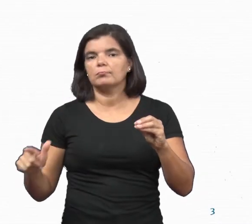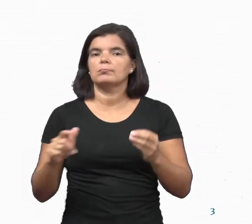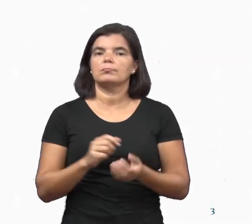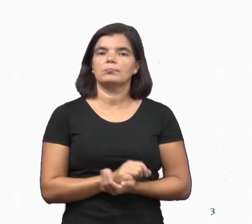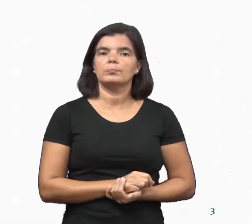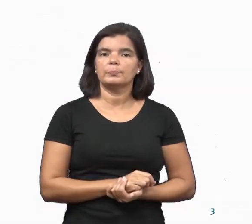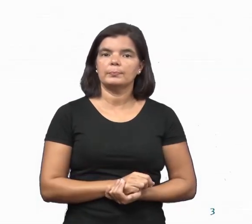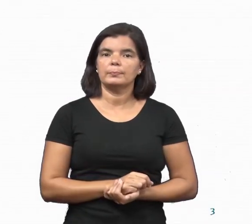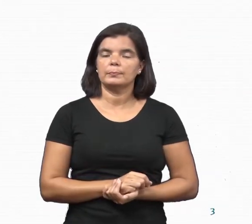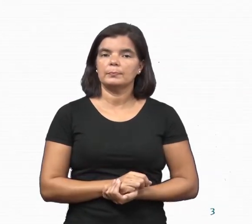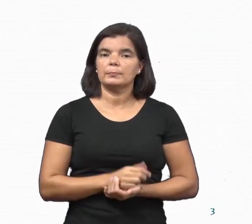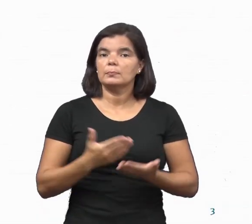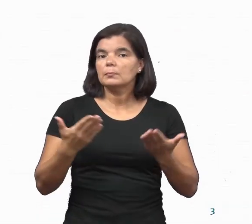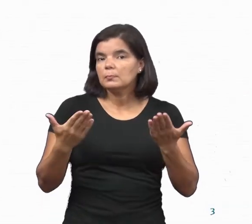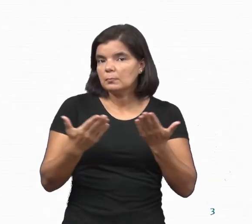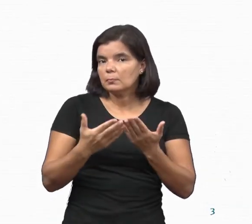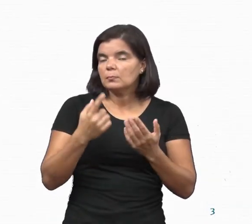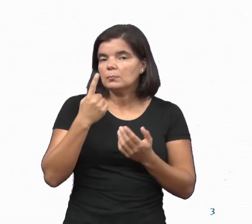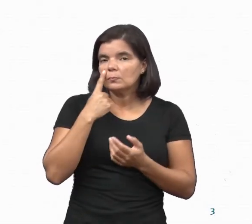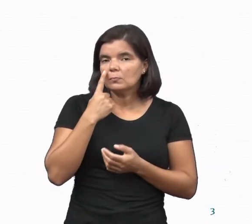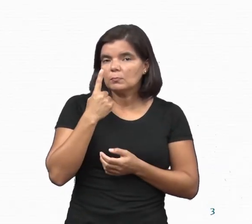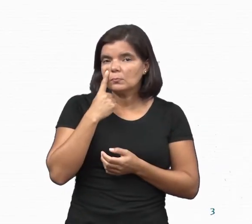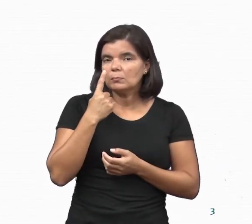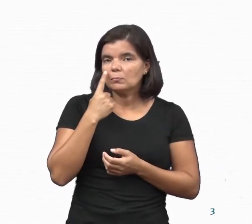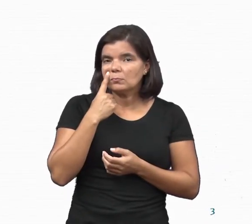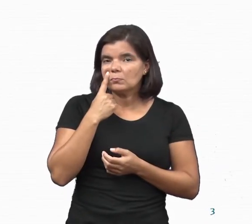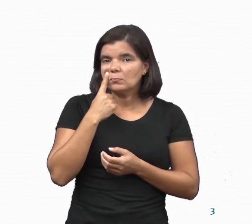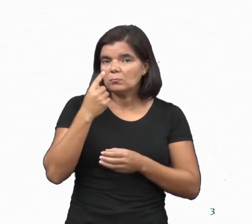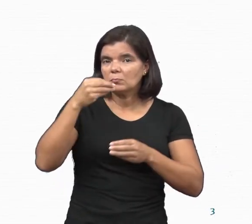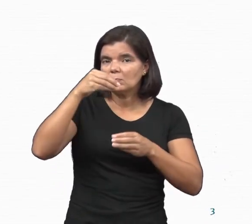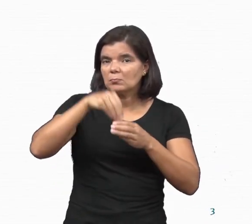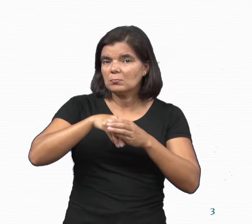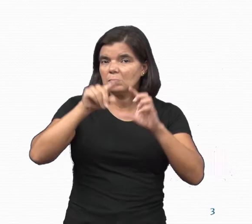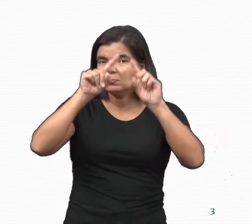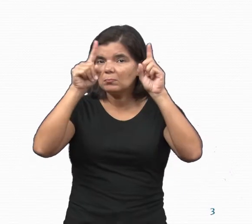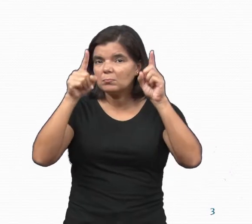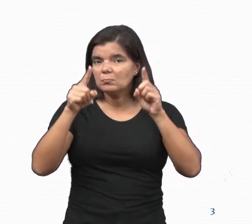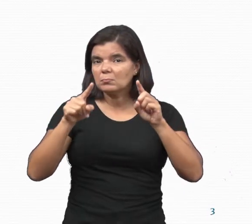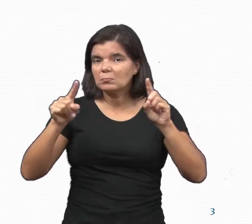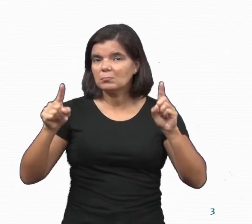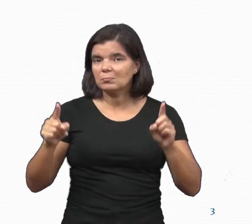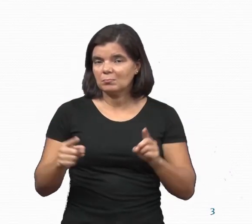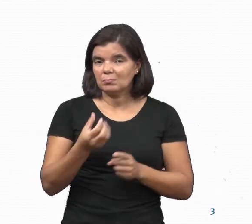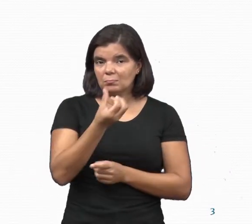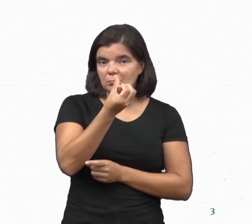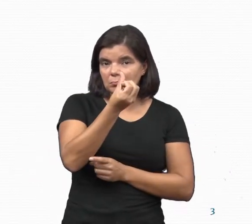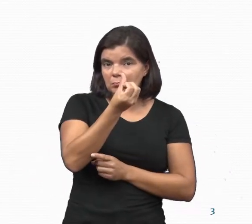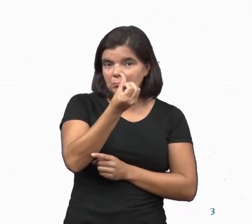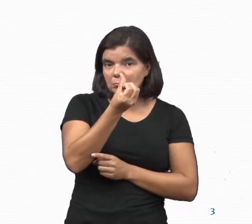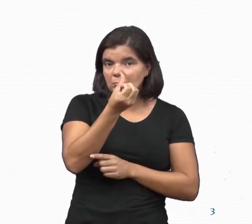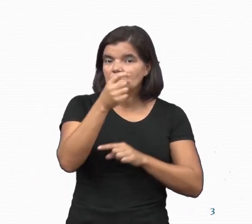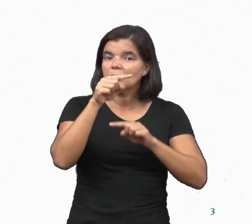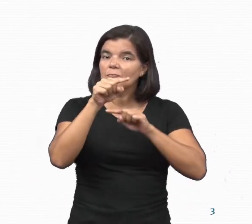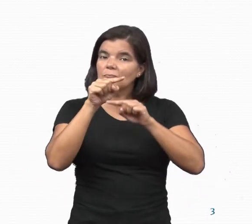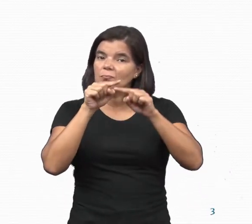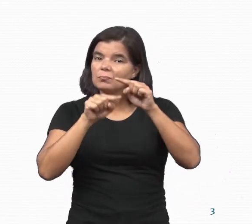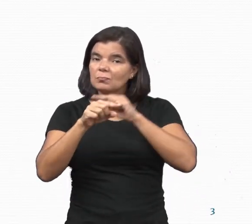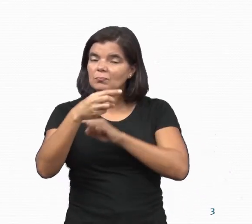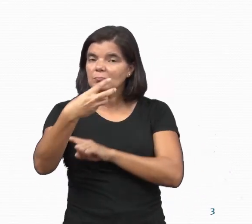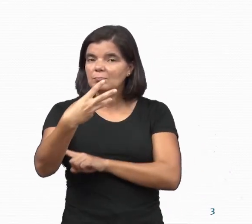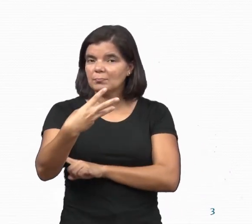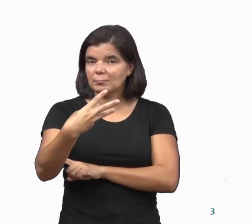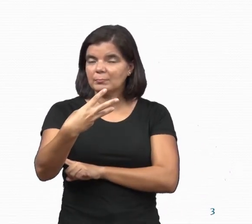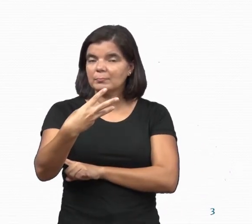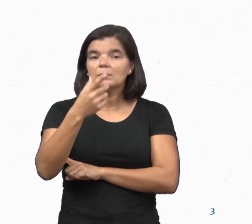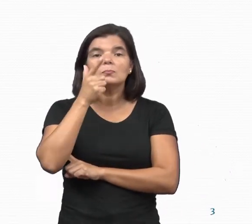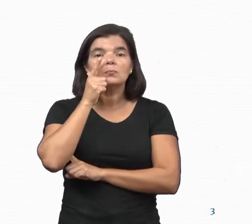Agora, a gente vai fazer o que está dentro do colchetes. Aquele 6 dividido para 3. E aí, assim, a